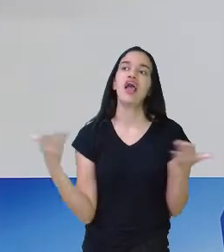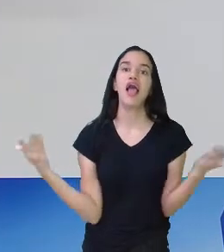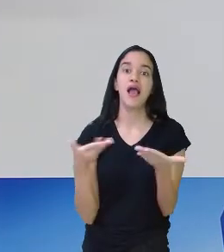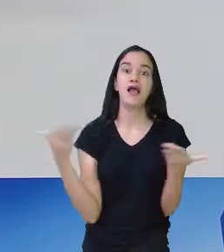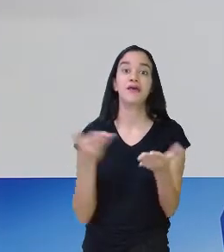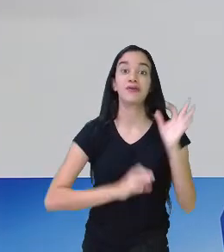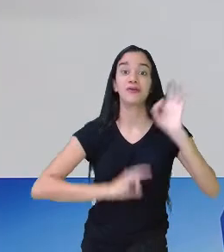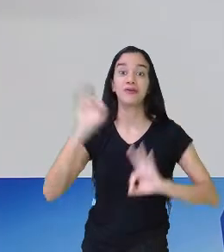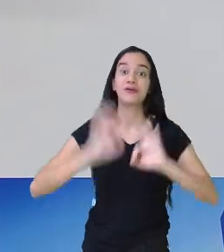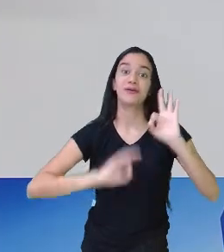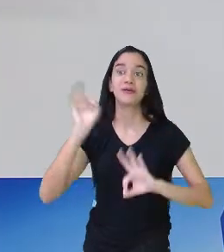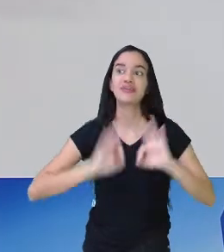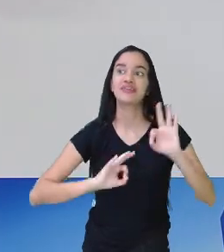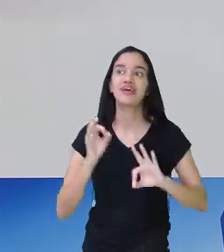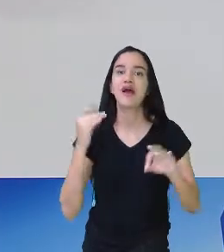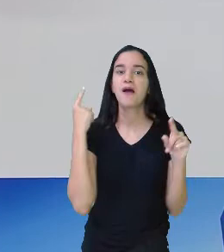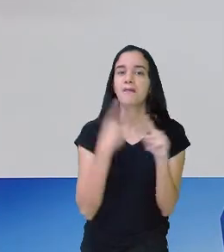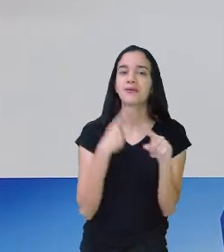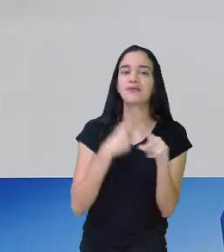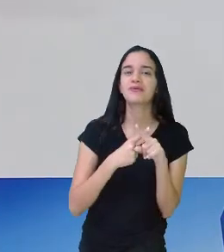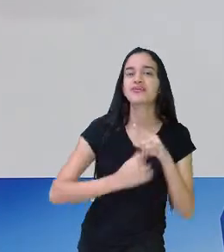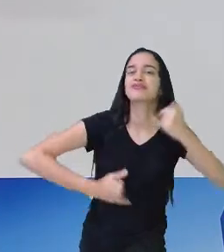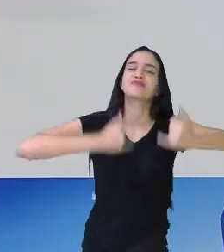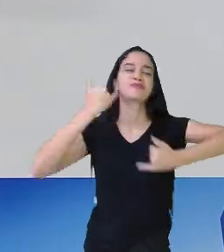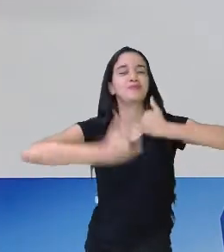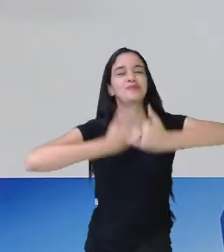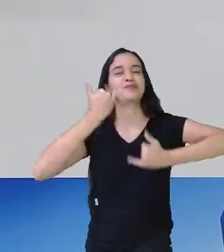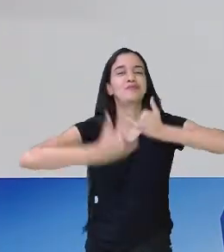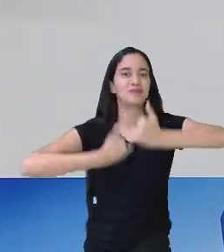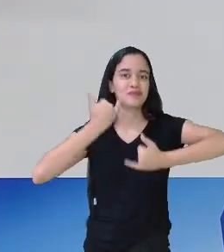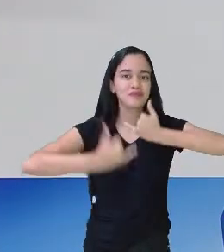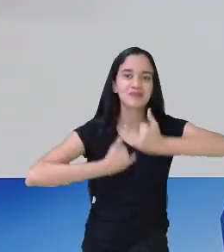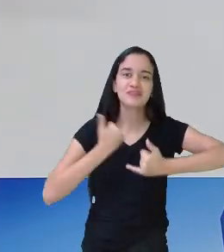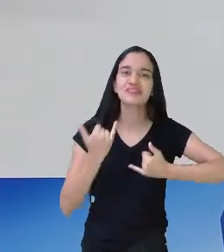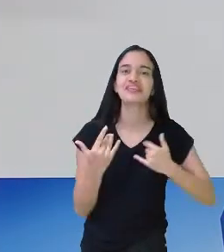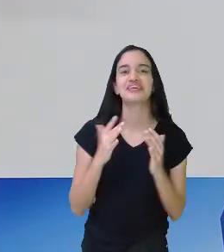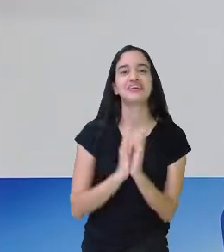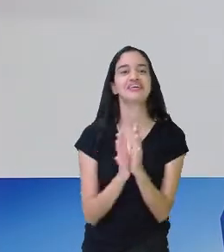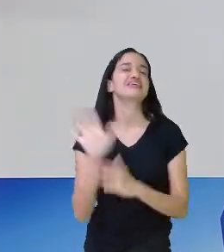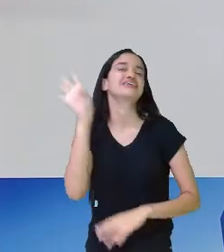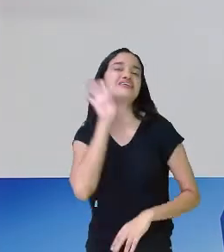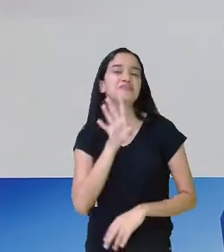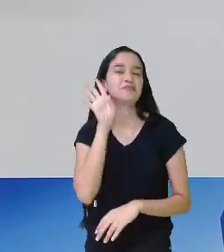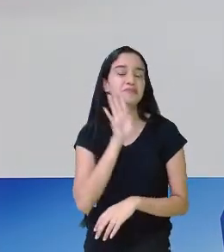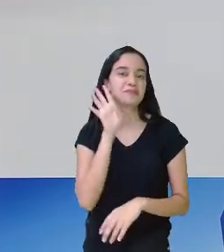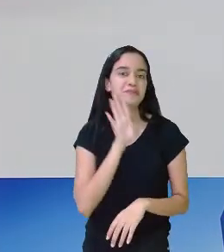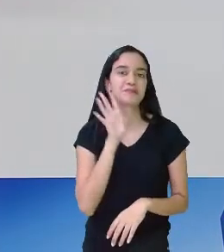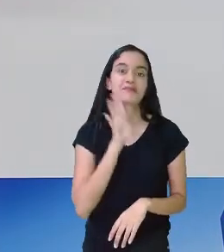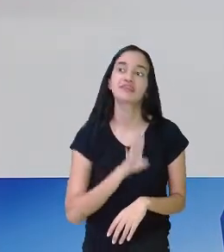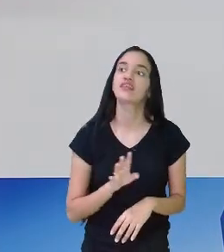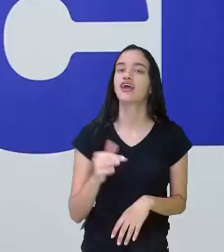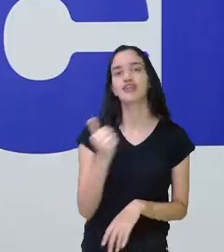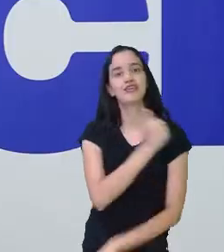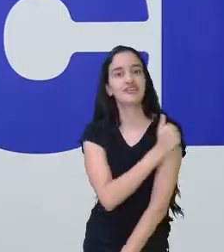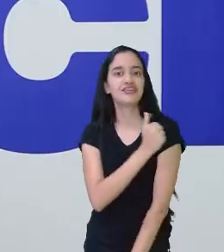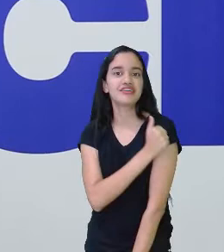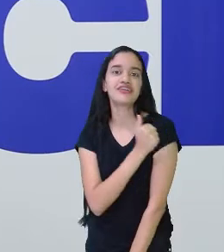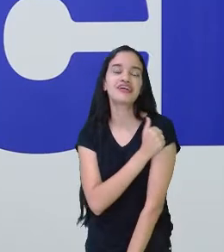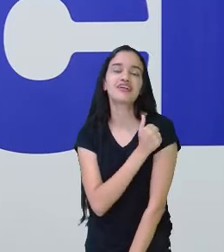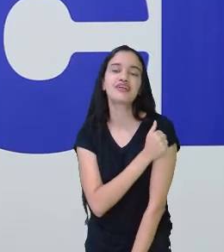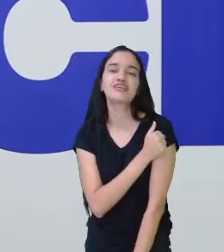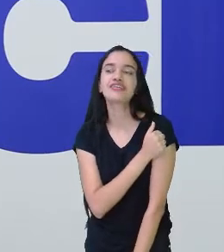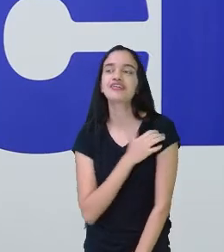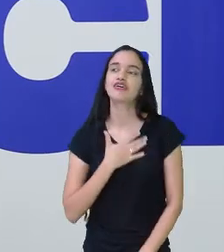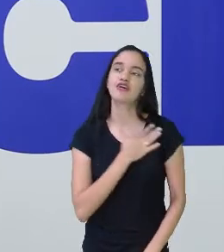está organizando aqui, porque a gente vai ter o nosso joguinho. Oba! Nossos alunos gostam de jogar, né?